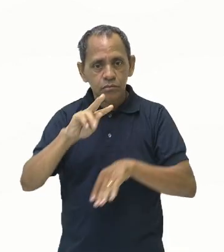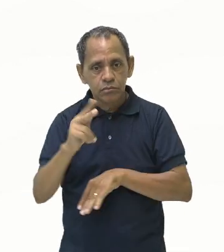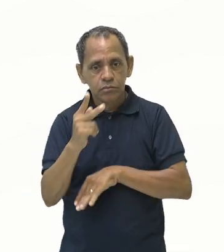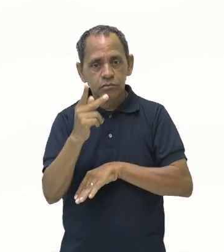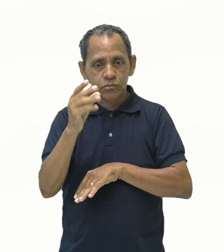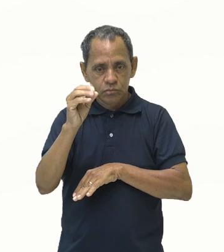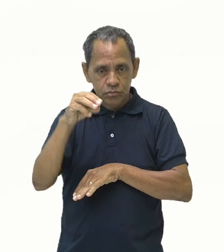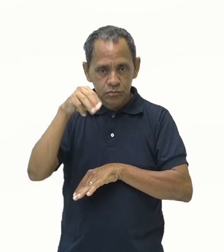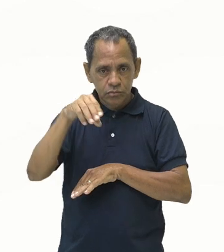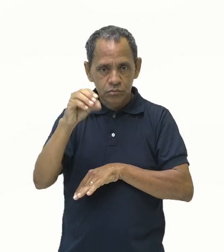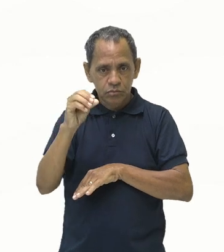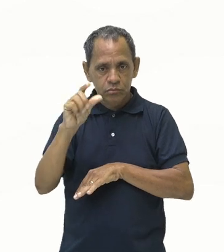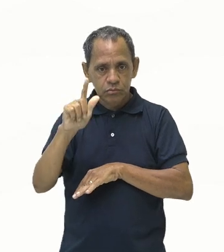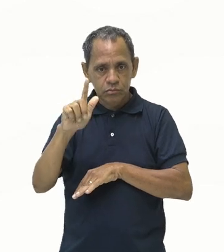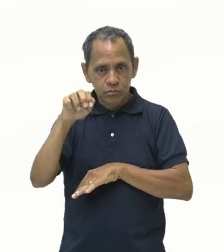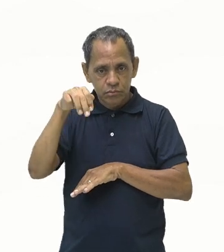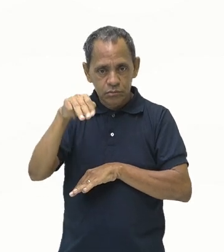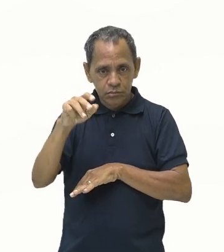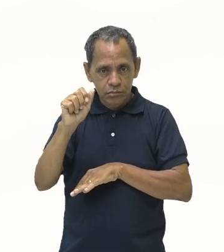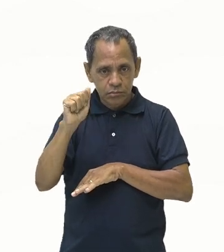Homogênea.